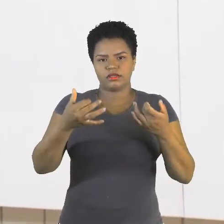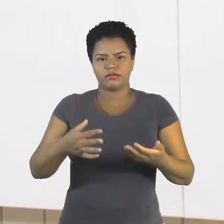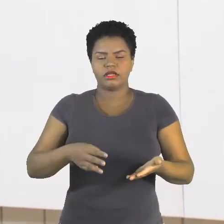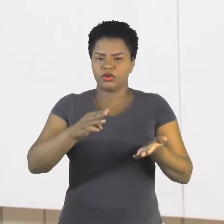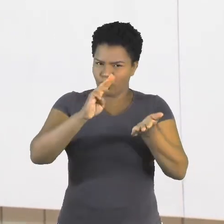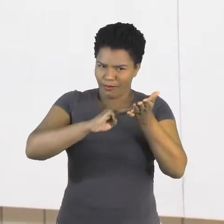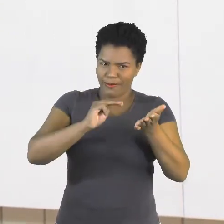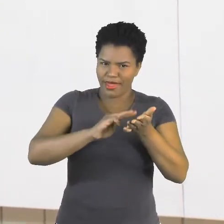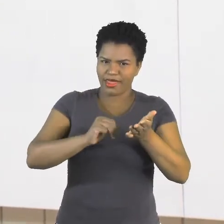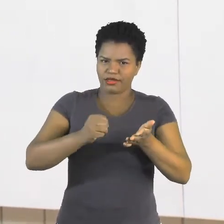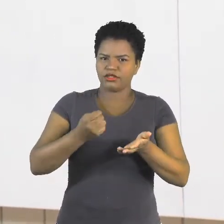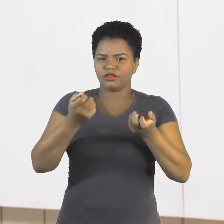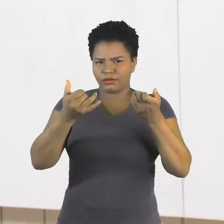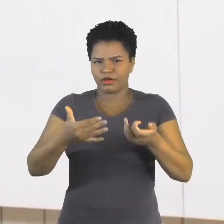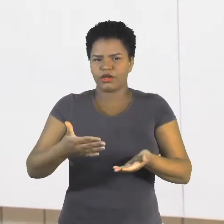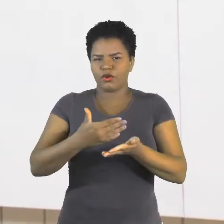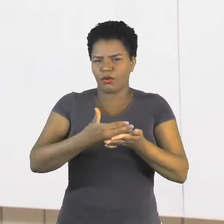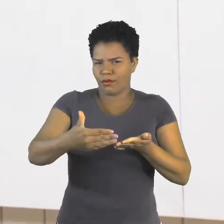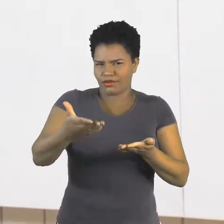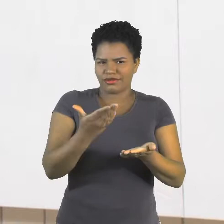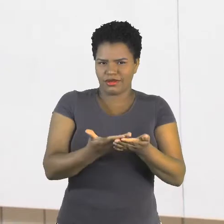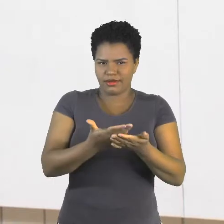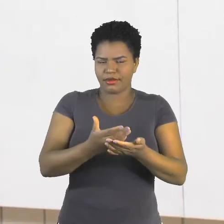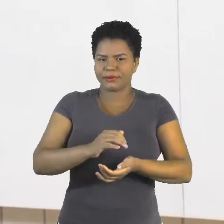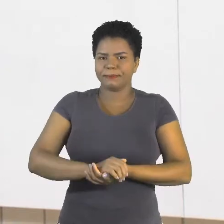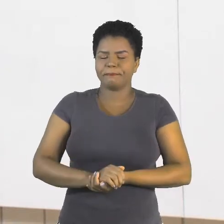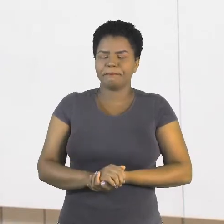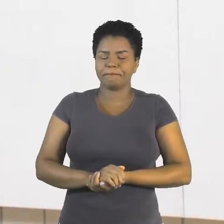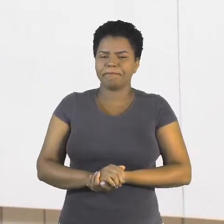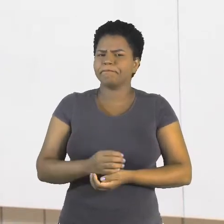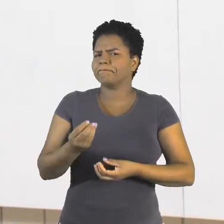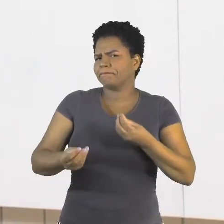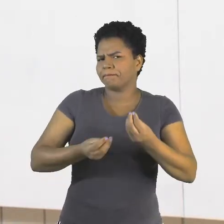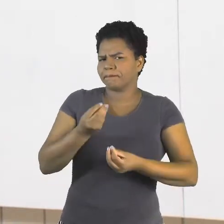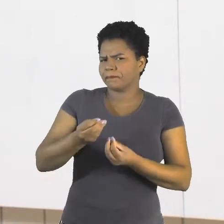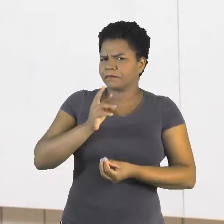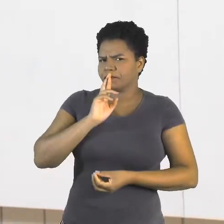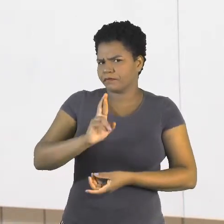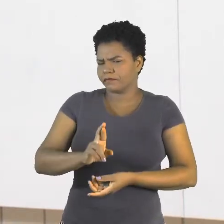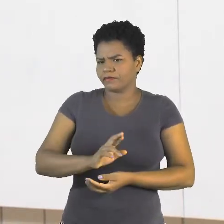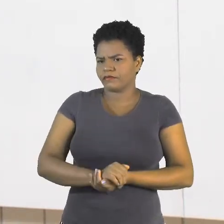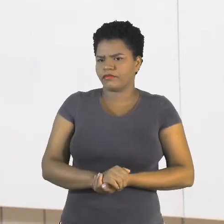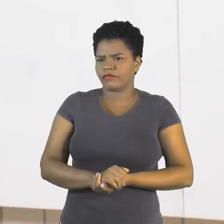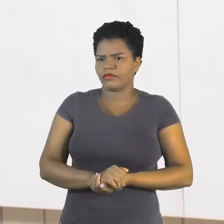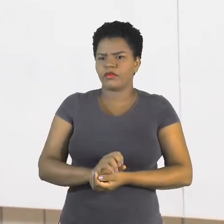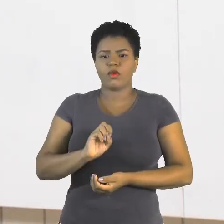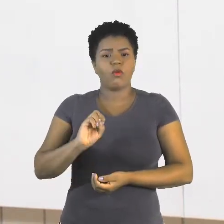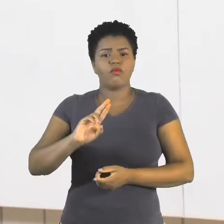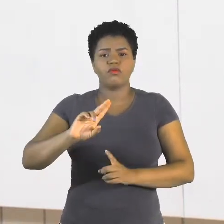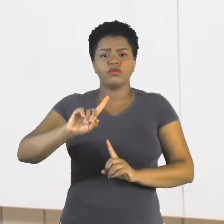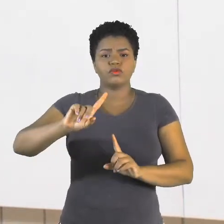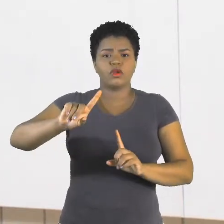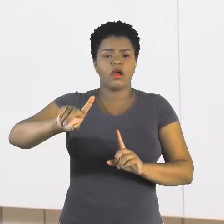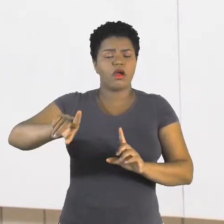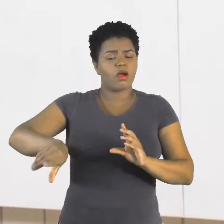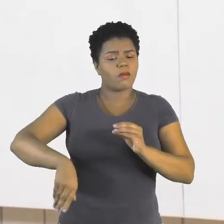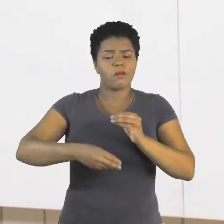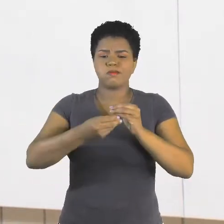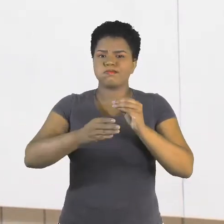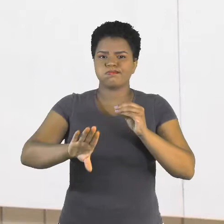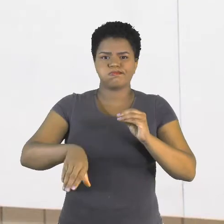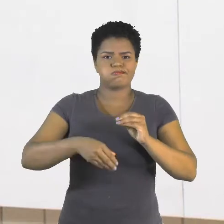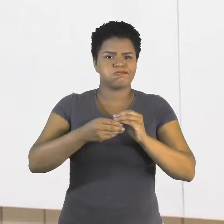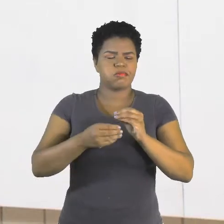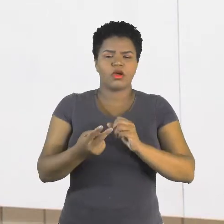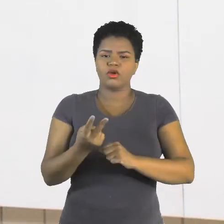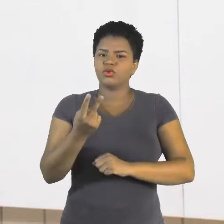falei lá no início da aula, tá bom? Como que eu vou fazer? Eu vou adicionar, pessoal, as duas